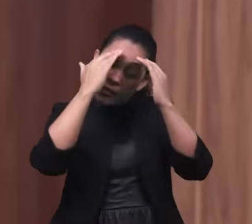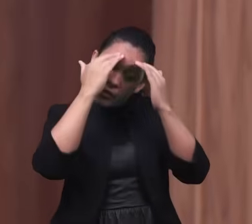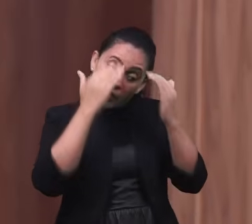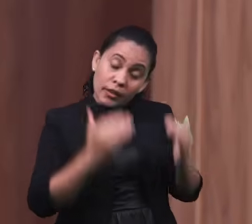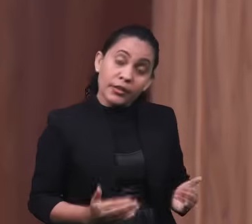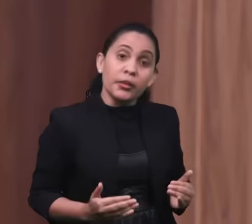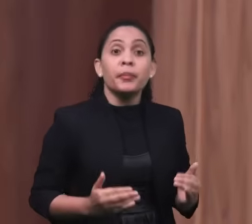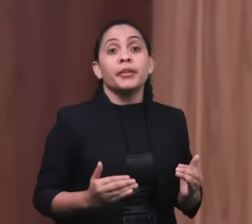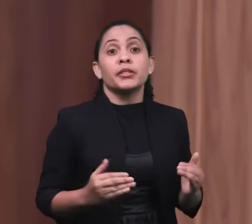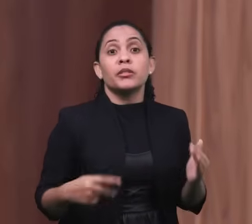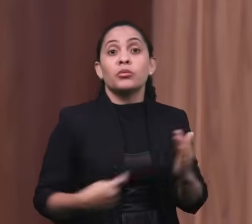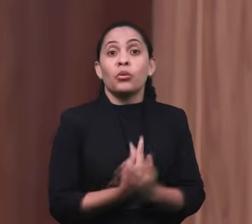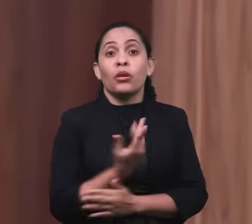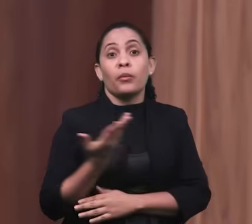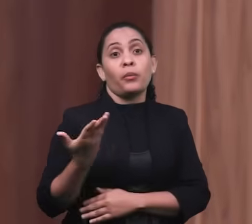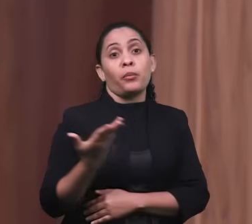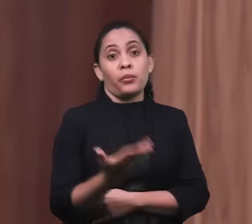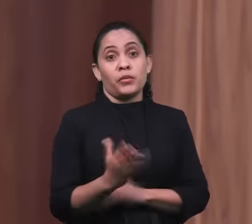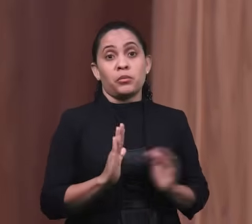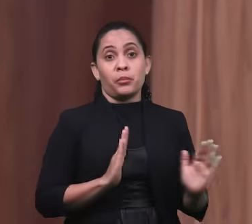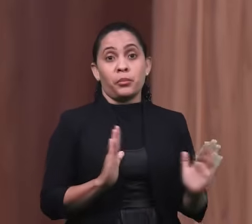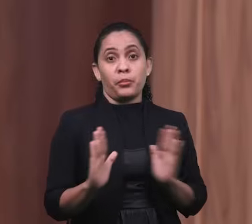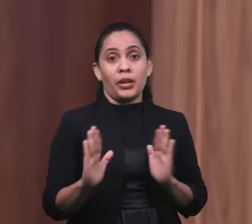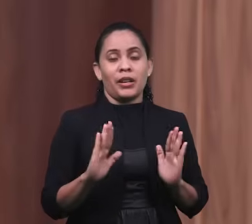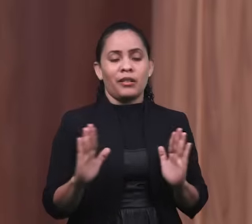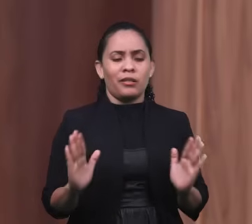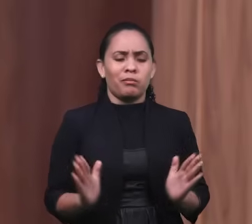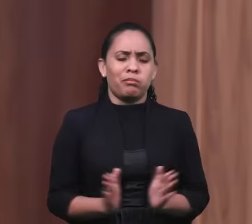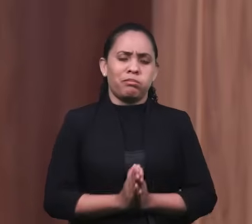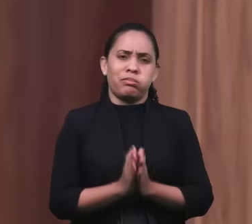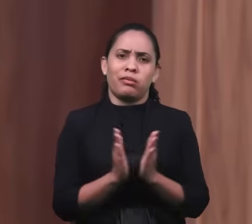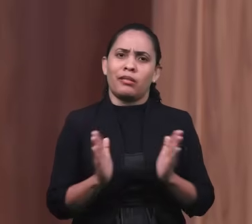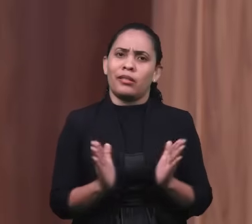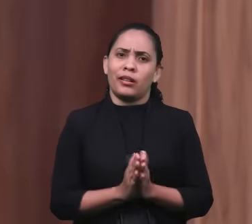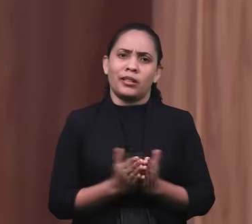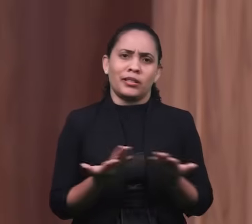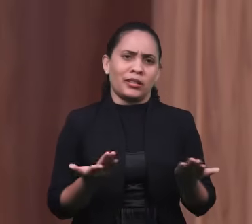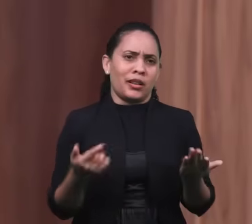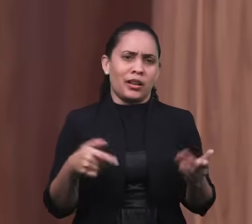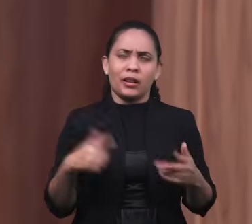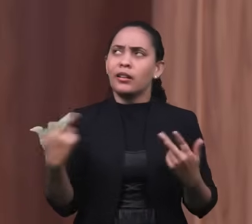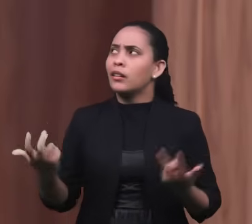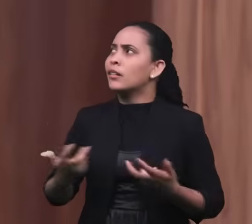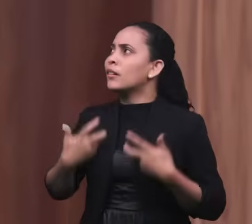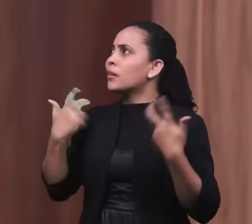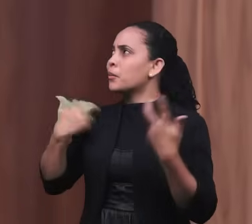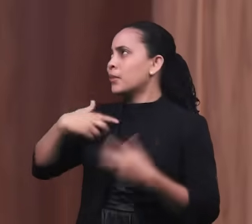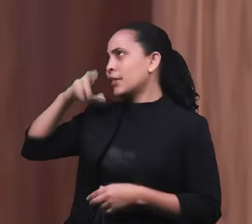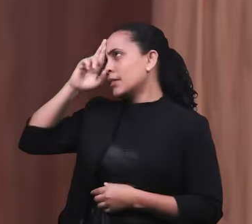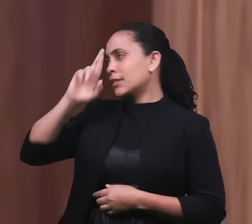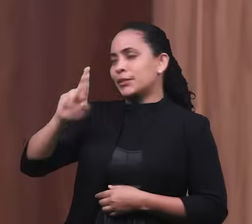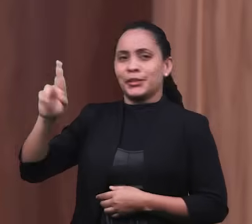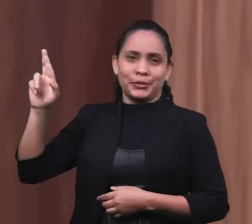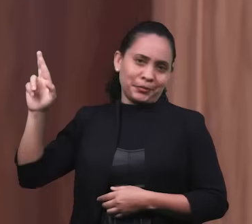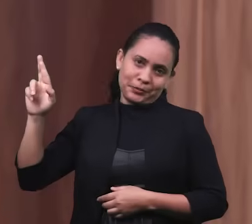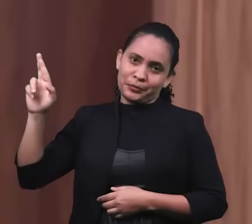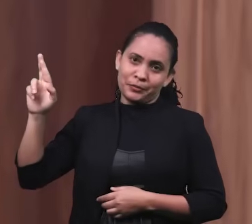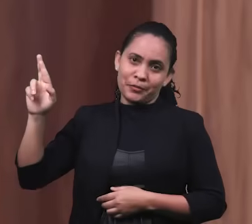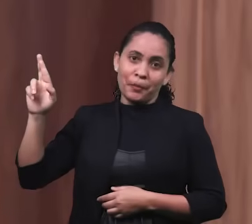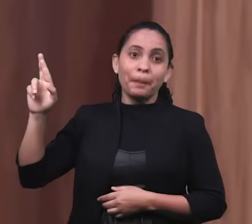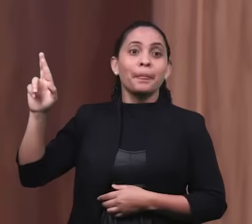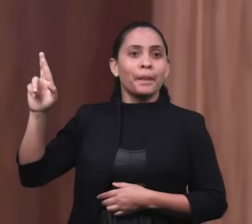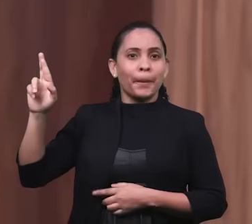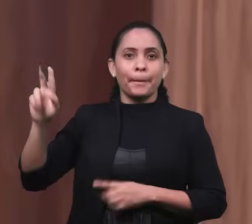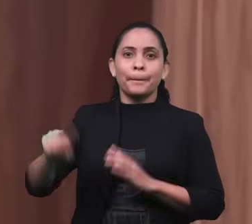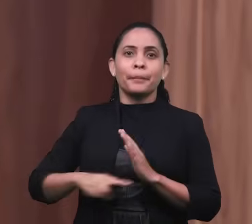e com essa situação, eles empobreceram muito na terra e clamaram ao Senhor. Então o Senhor, ele se manifesta.